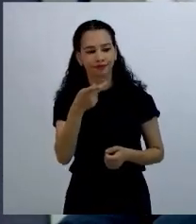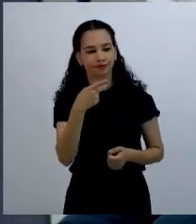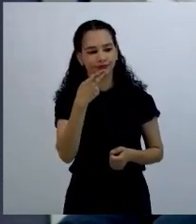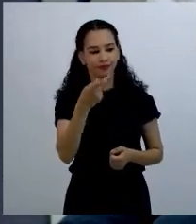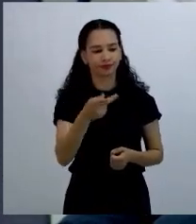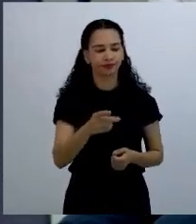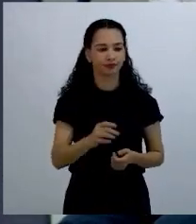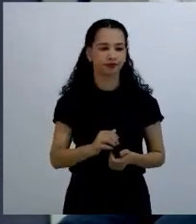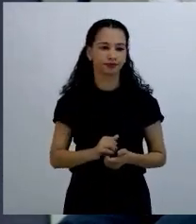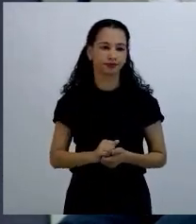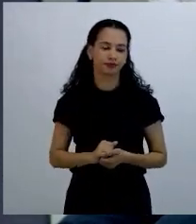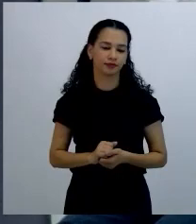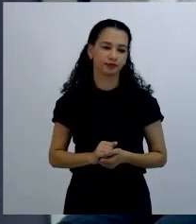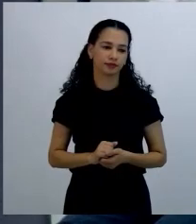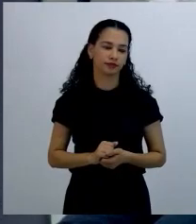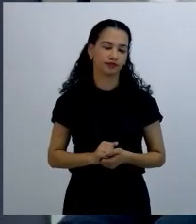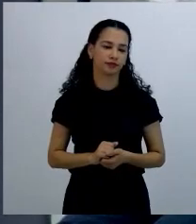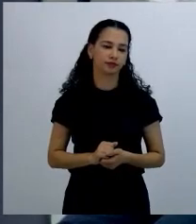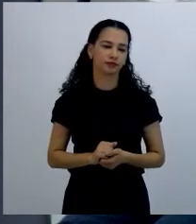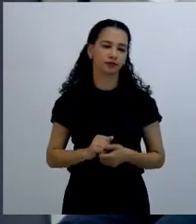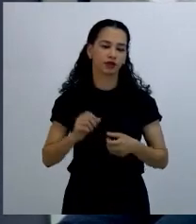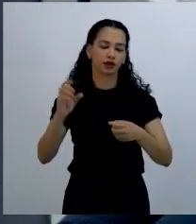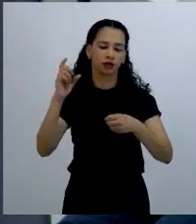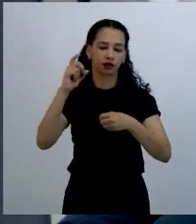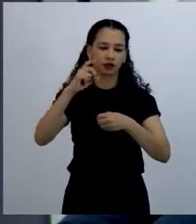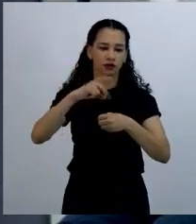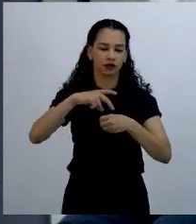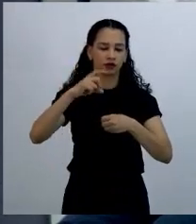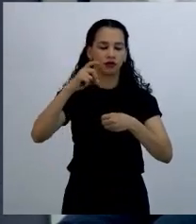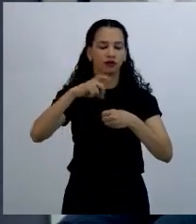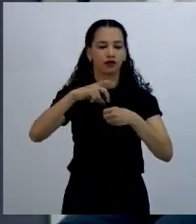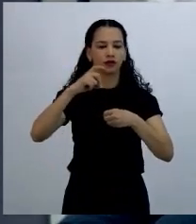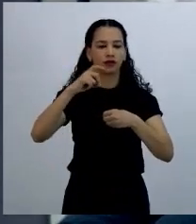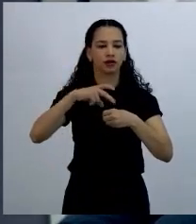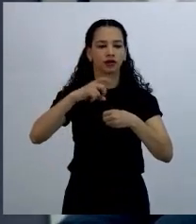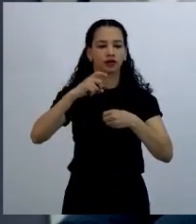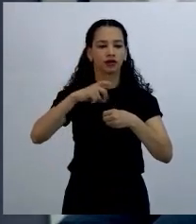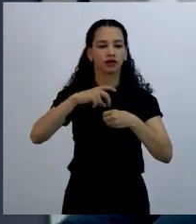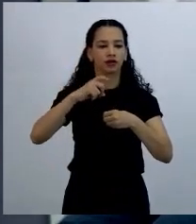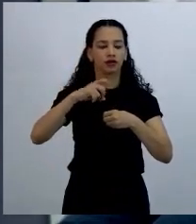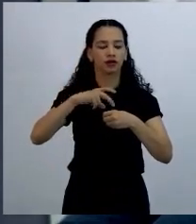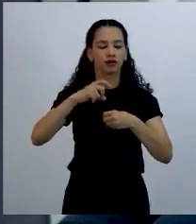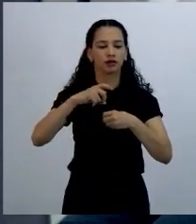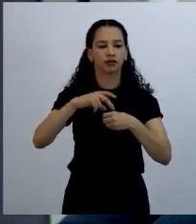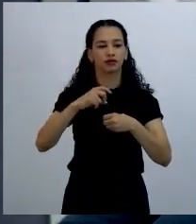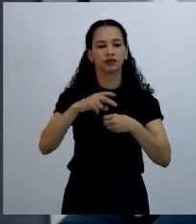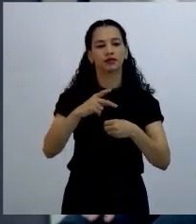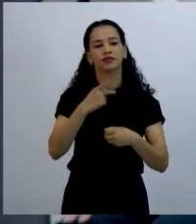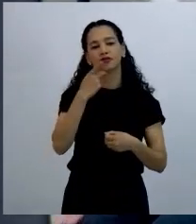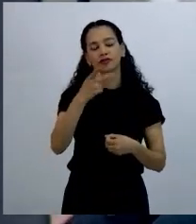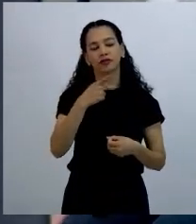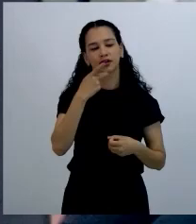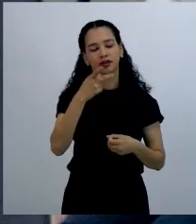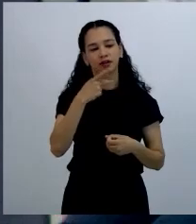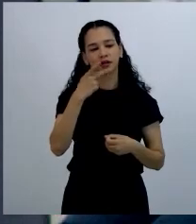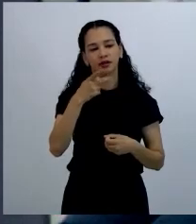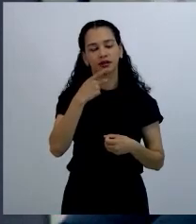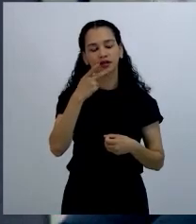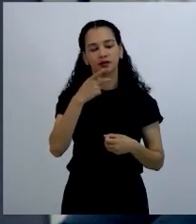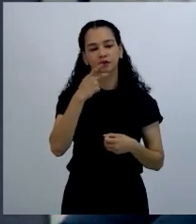ficar com ele fazendo companhia Paulo se sentiu Amado abraçado cuidado e aí depois ele diz olha Vocês são